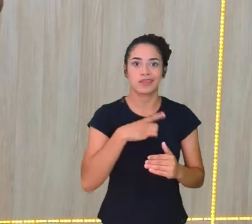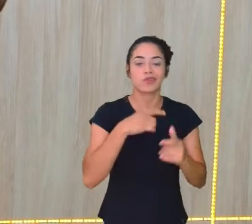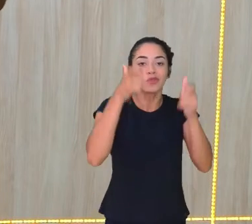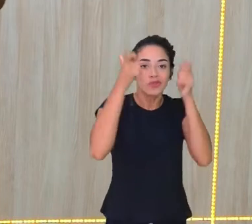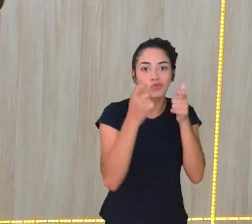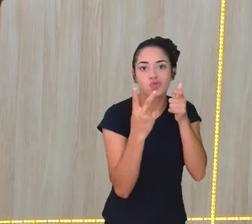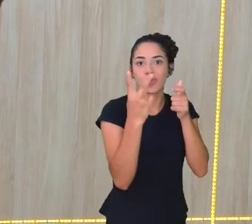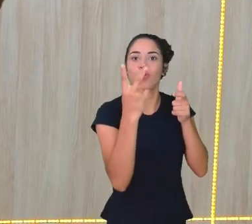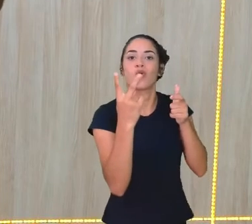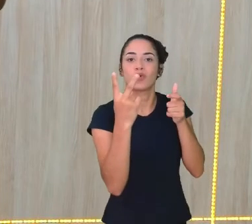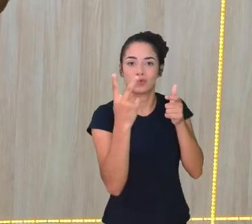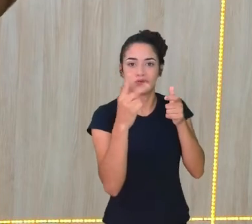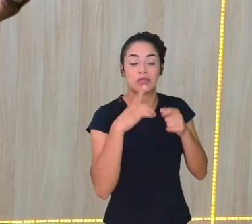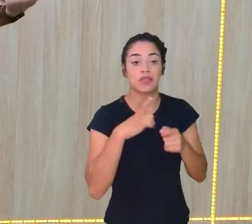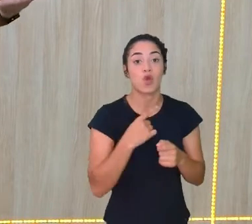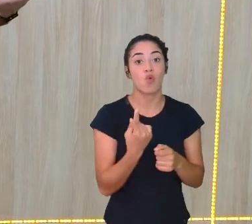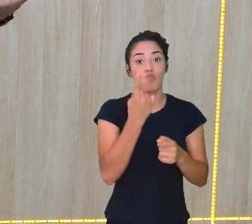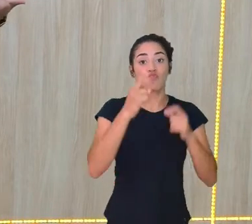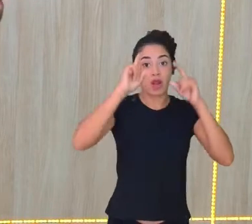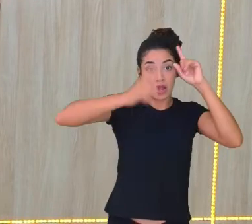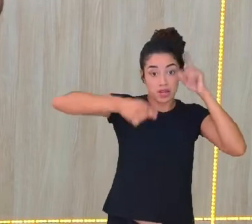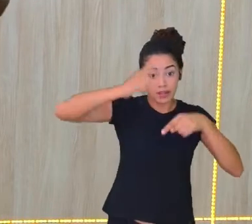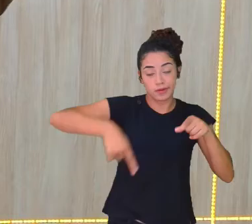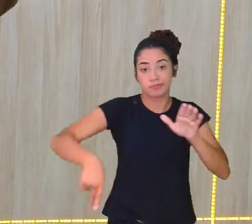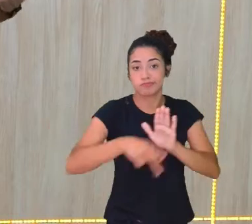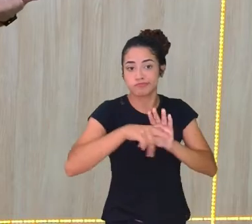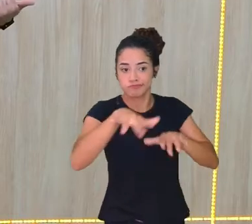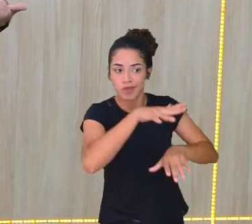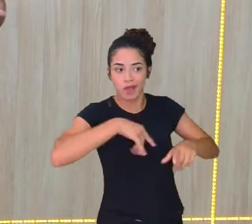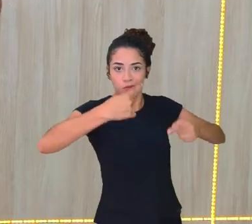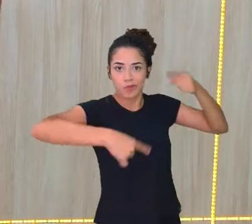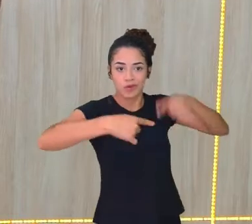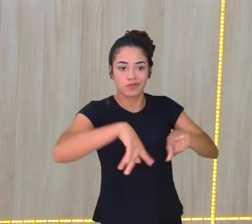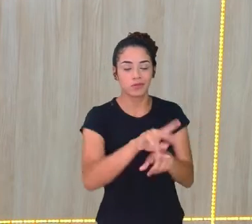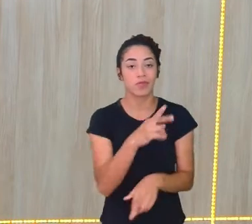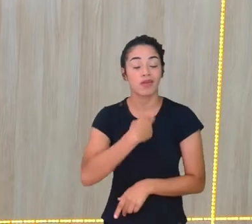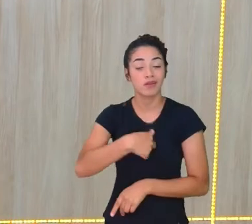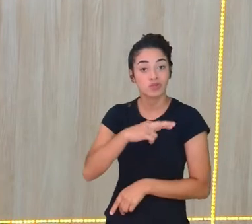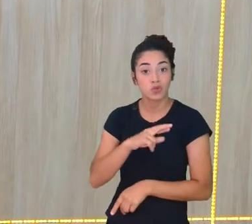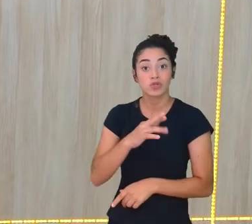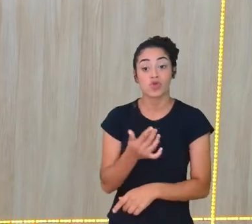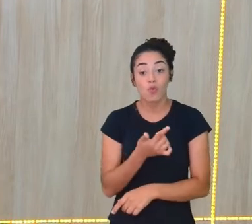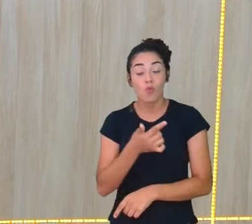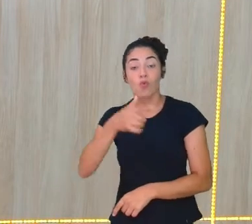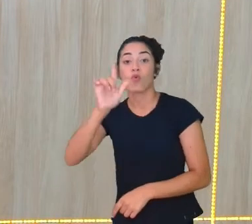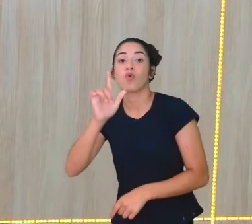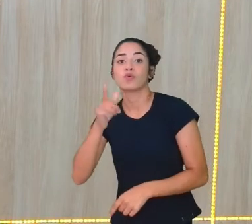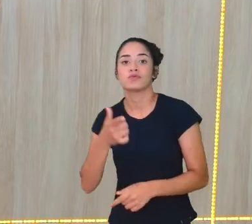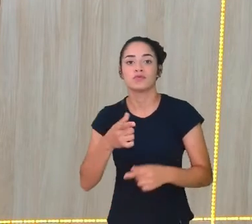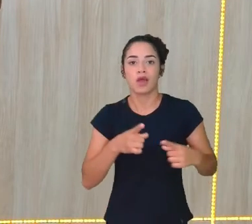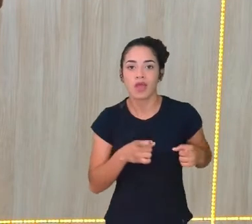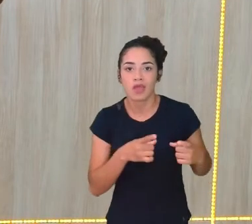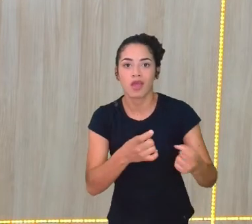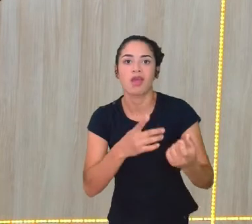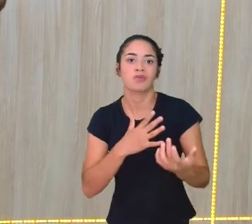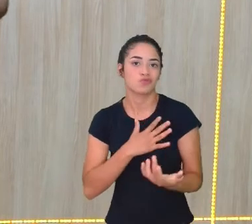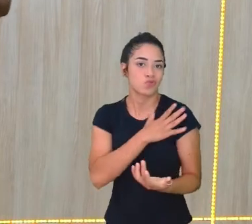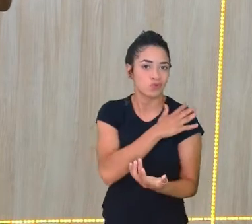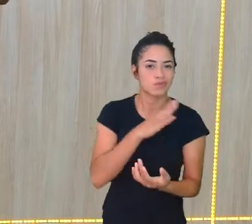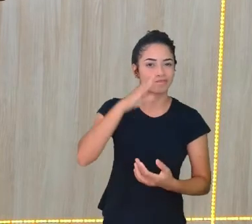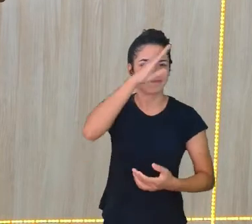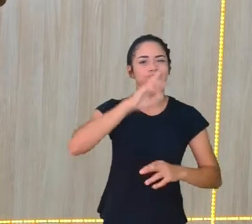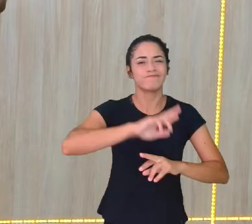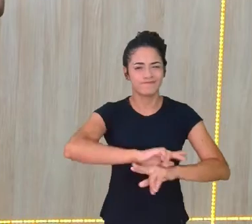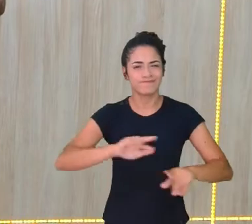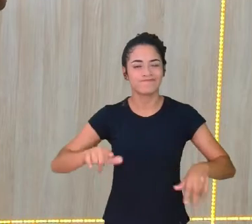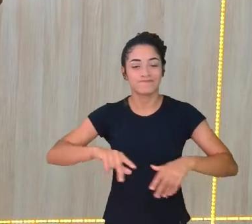reis. Um rei que liderava as questões políticas e religiosas e um rei que liderava os exércitos. Quando a